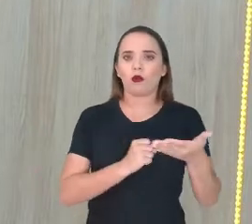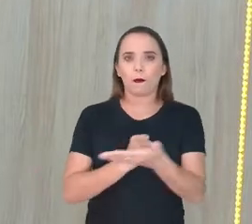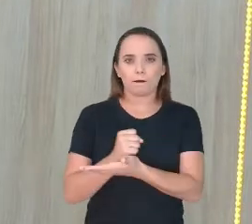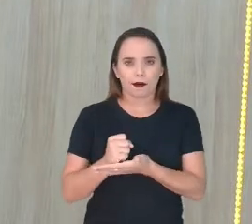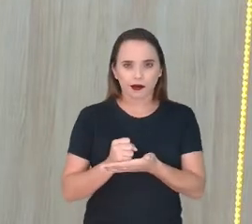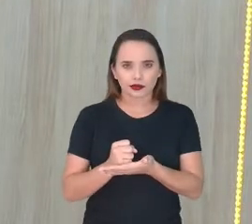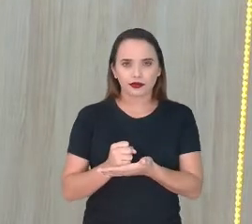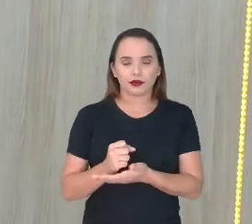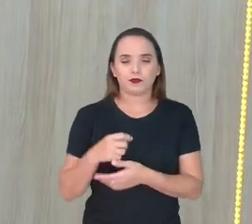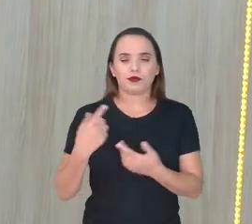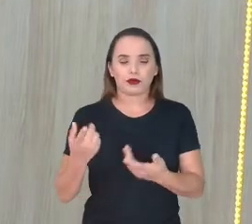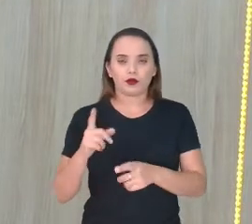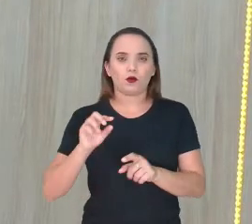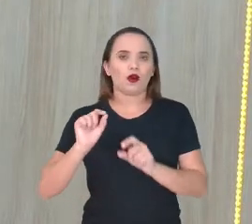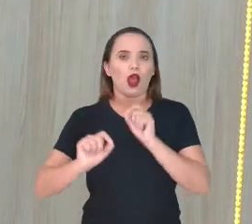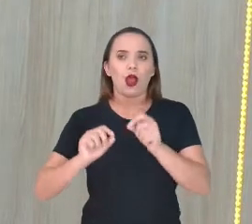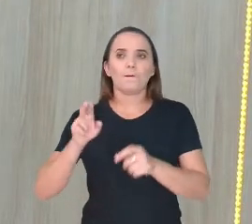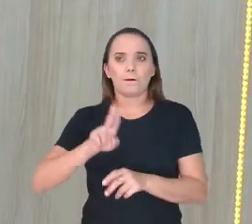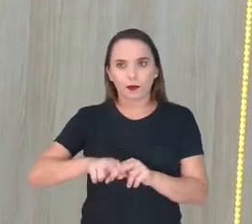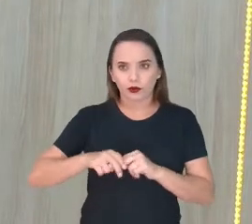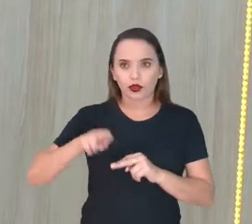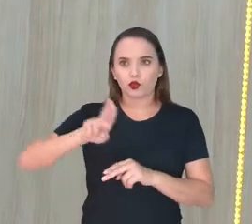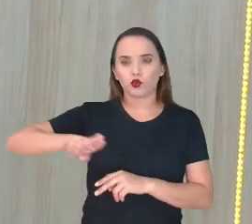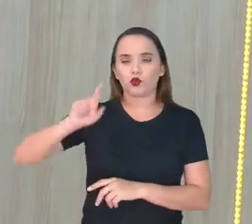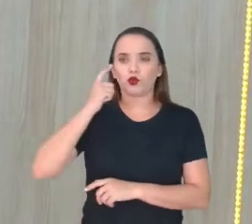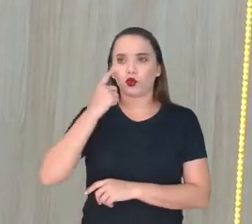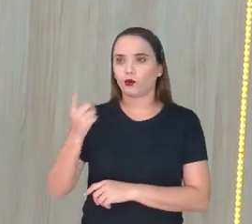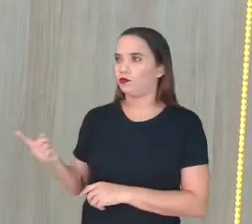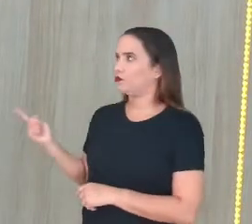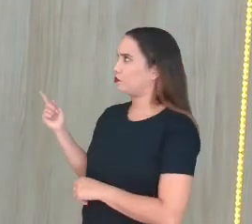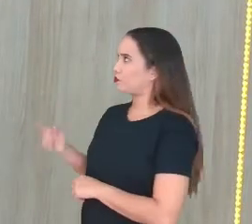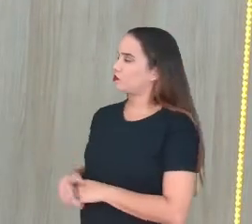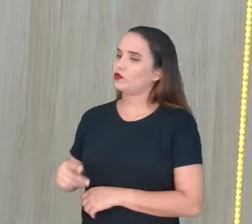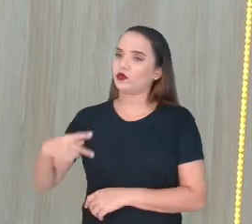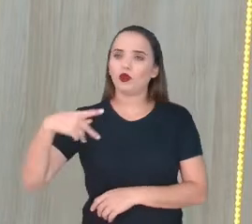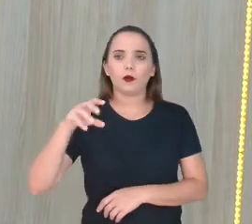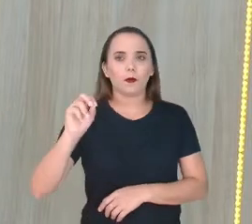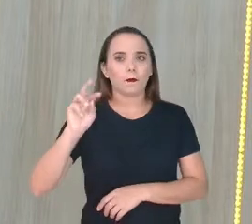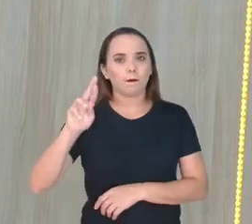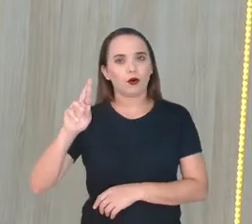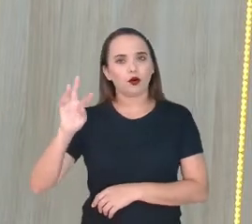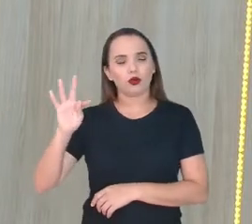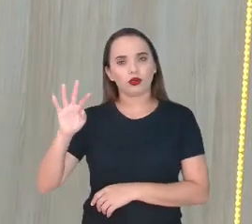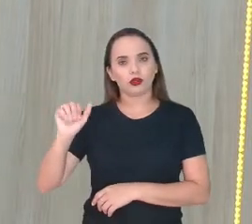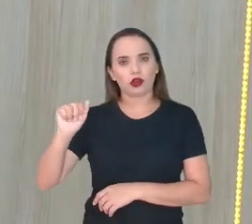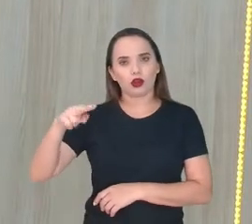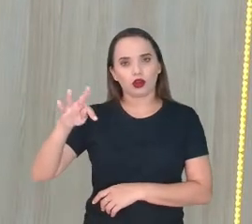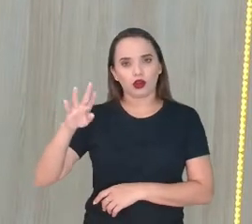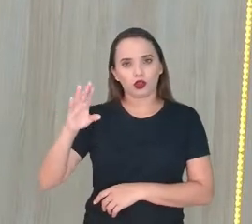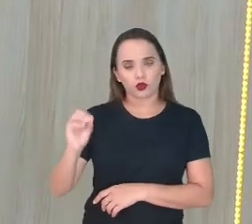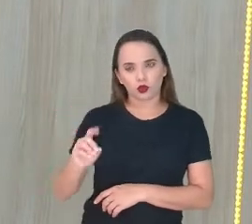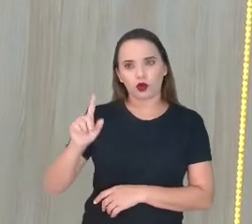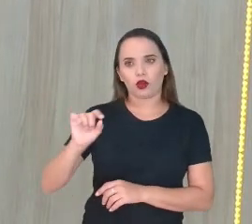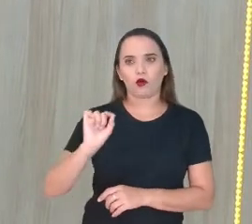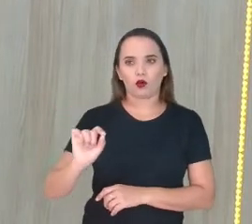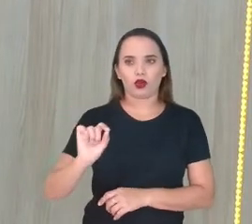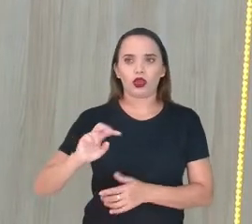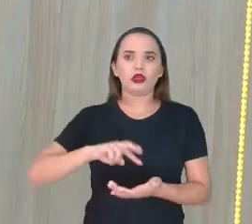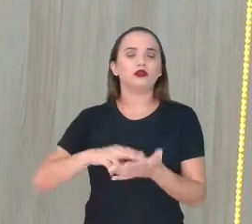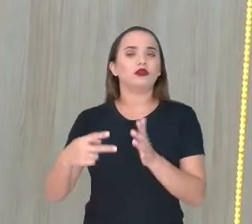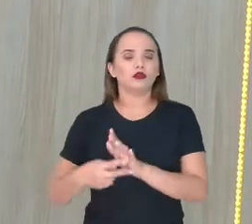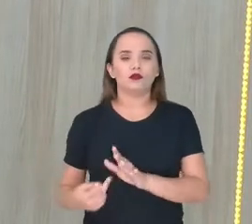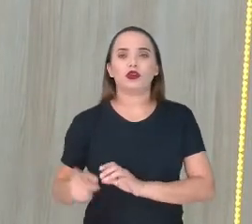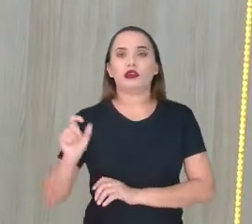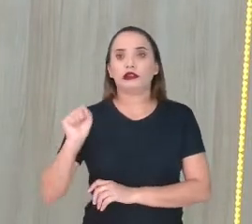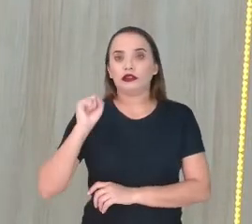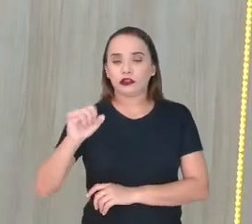os ratos também se os ratos morrem por causa da exposição, os humanos, se expostos, também vão